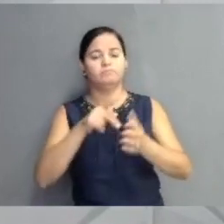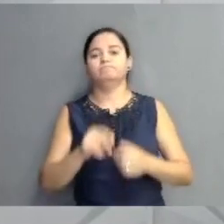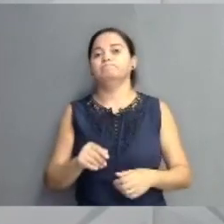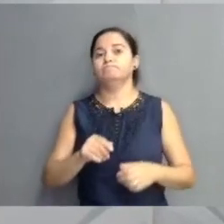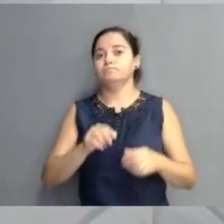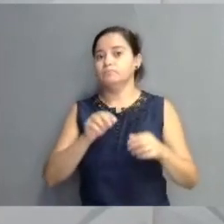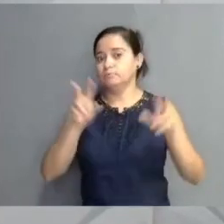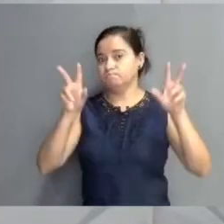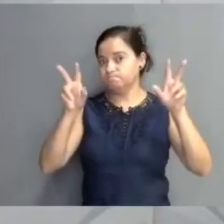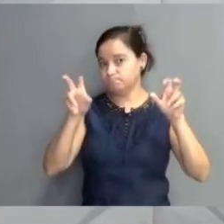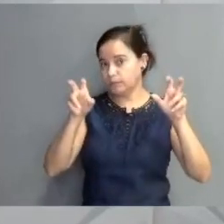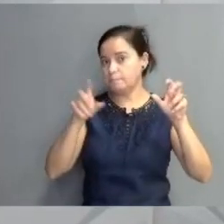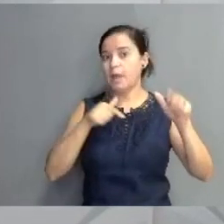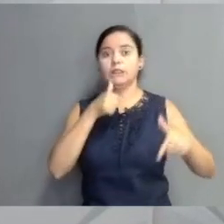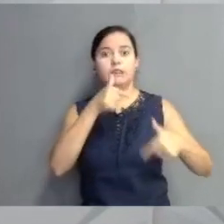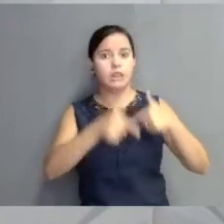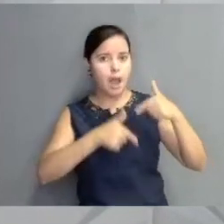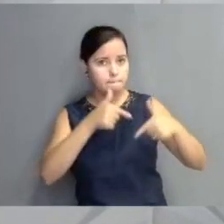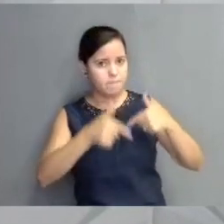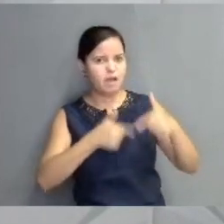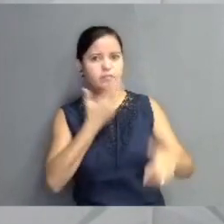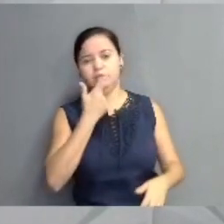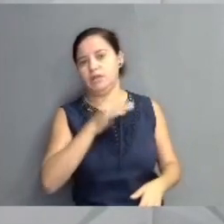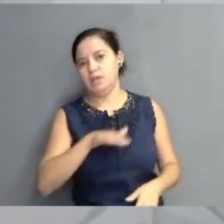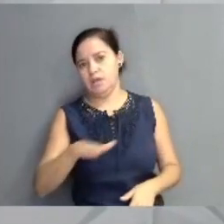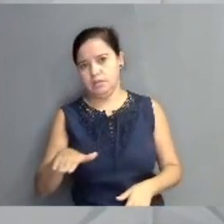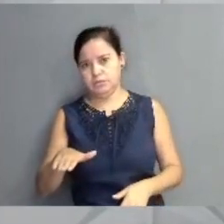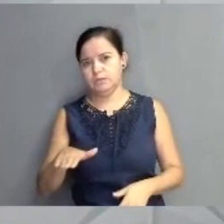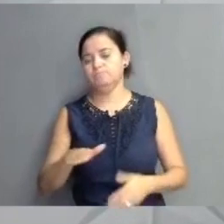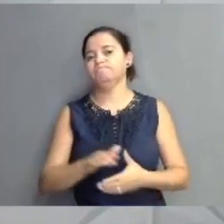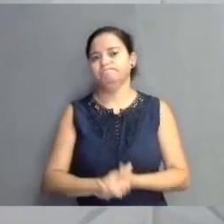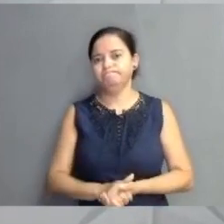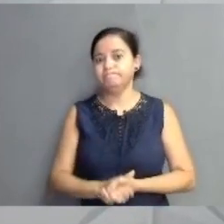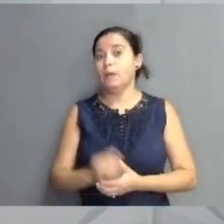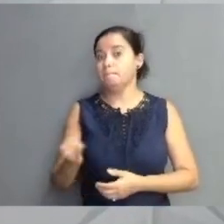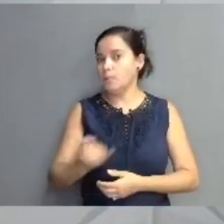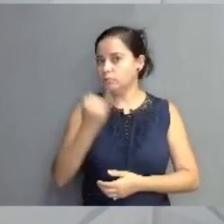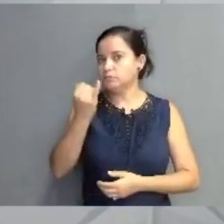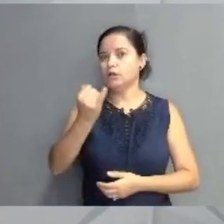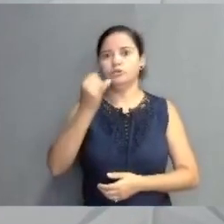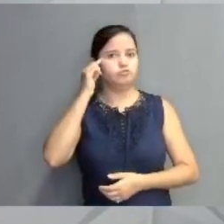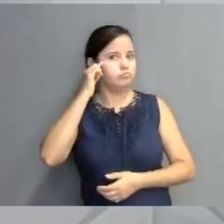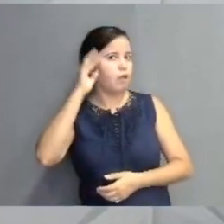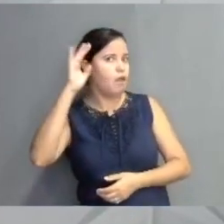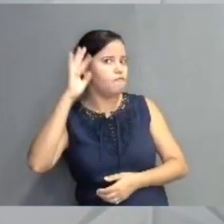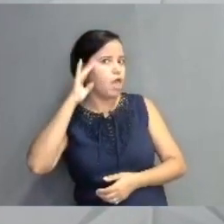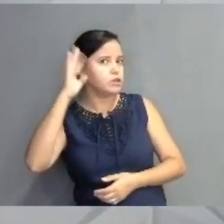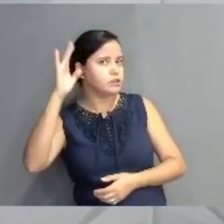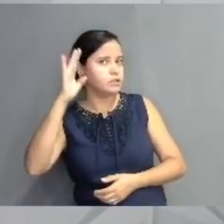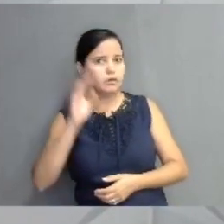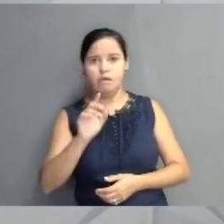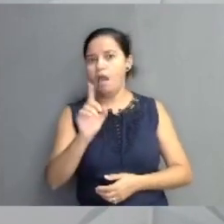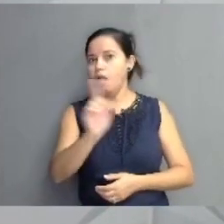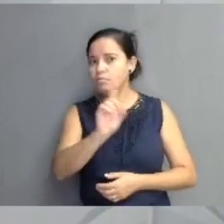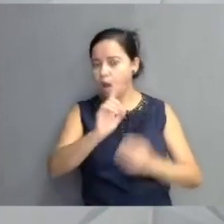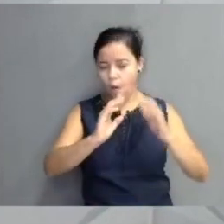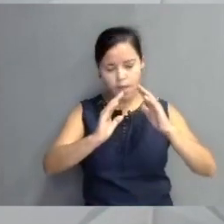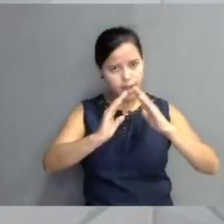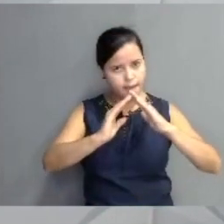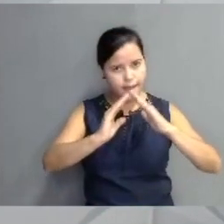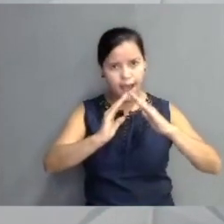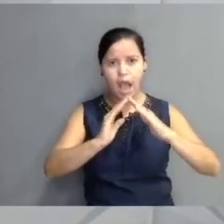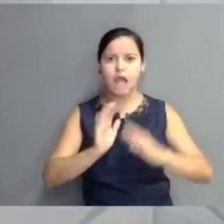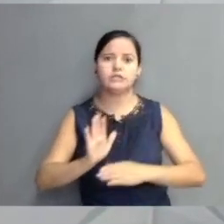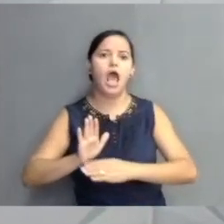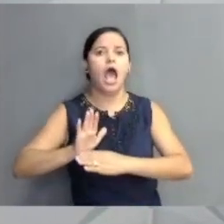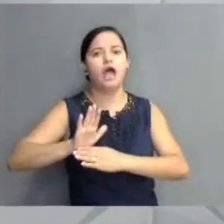trabalho infantil. Uma coisa muito importante, né, para a gente considerar é que não é aquele trabalho que você realiza em casa ou que as crianças